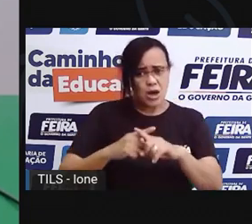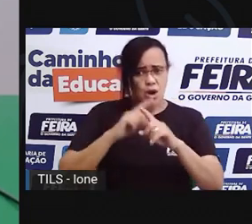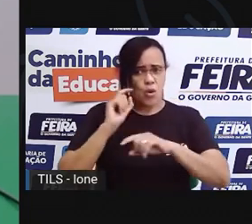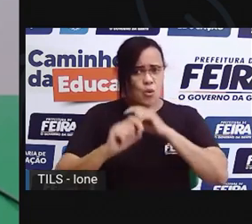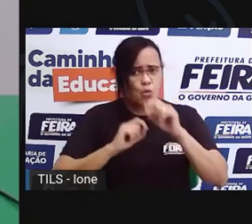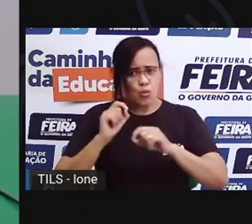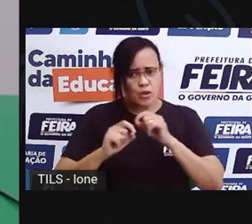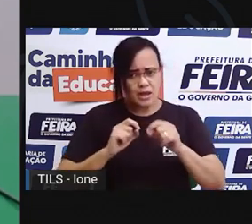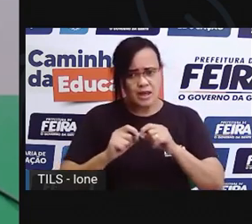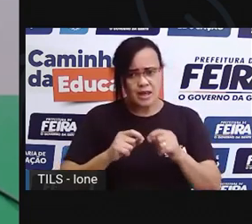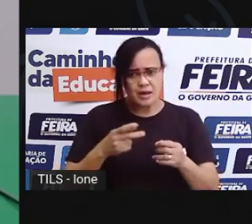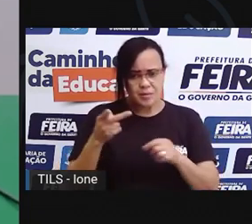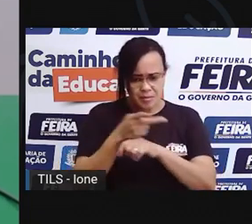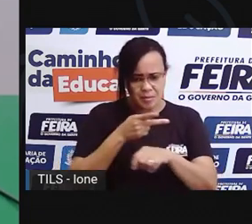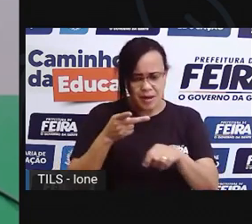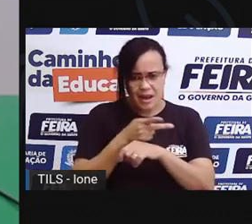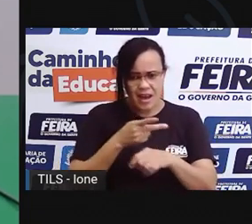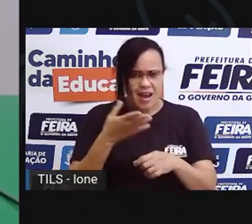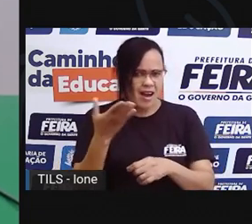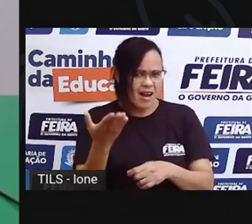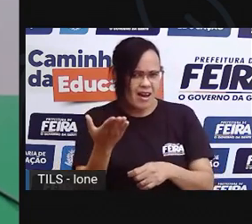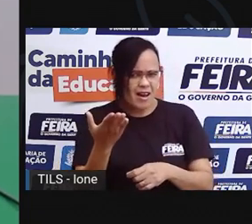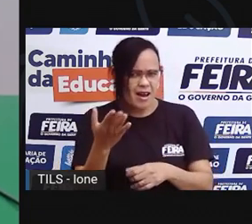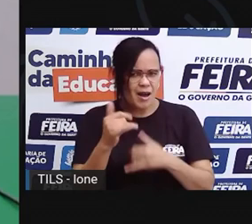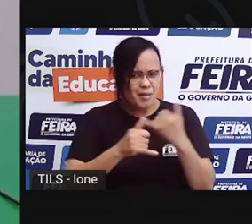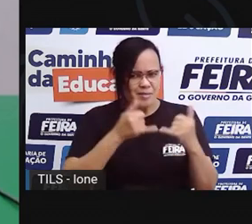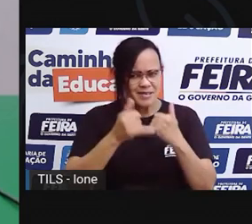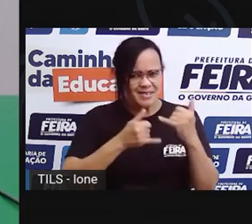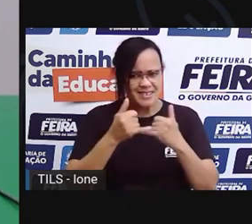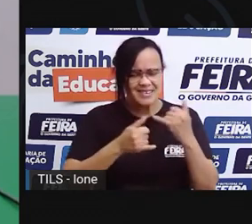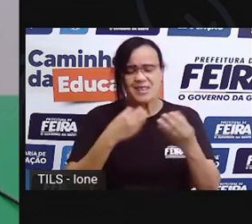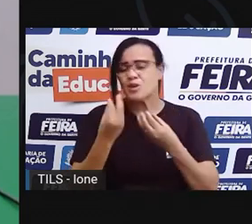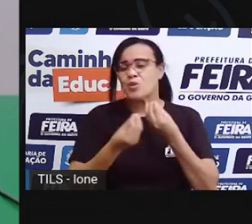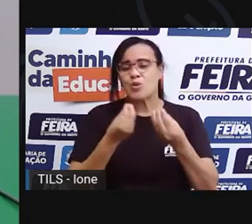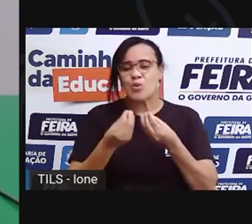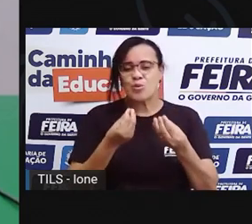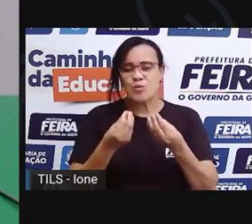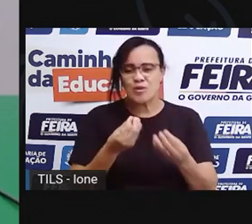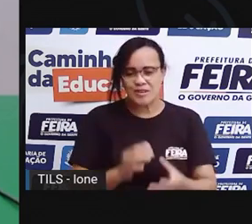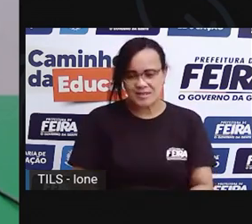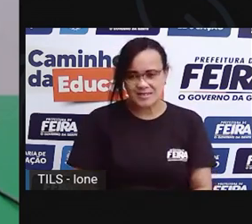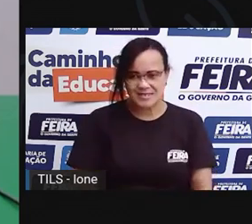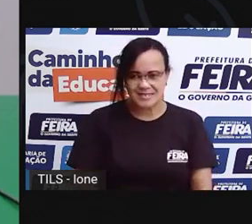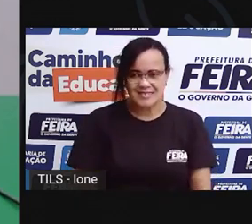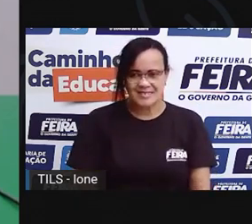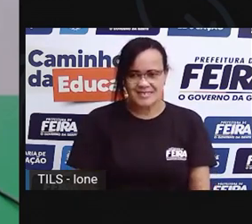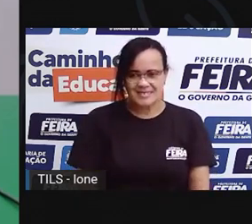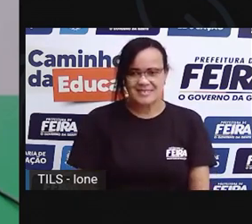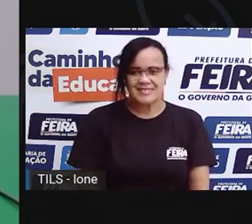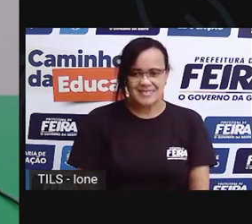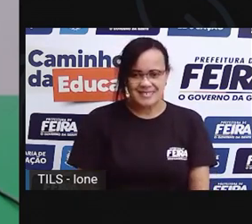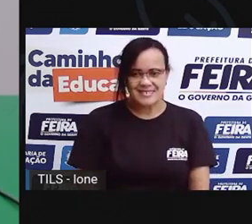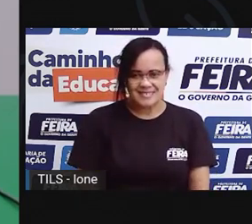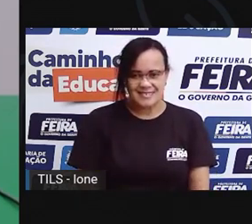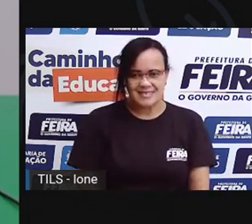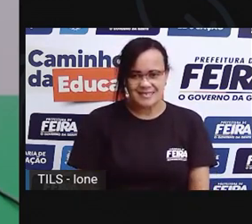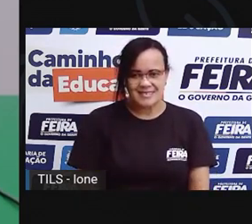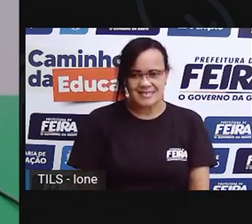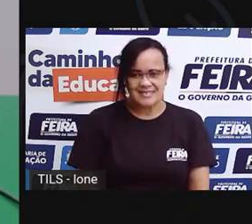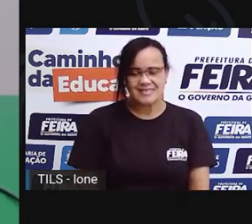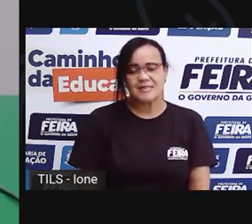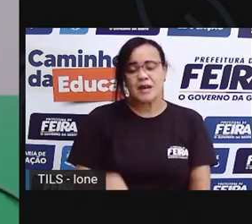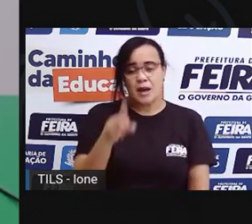seu quebra-cabeças, né? E aí você. Que a Pro queria demonstrar já para vocês como